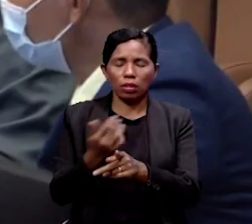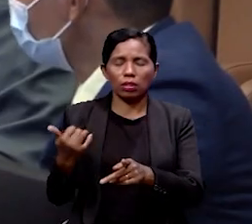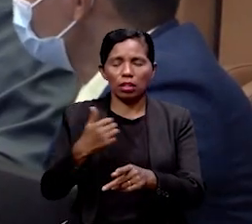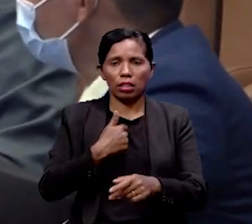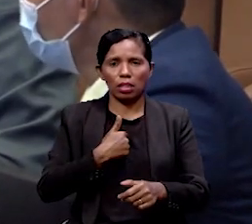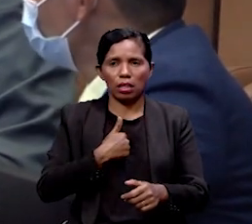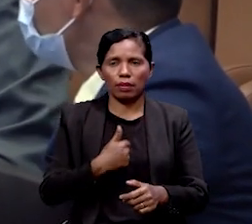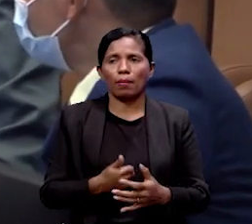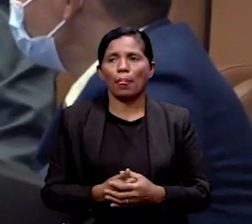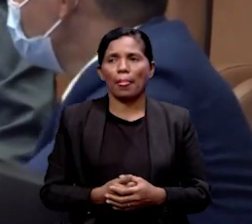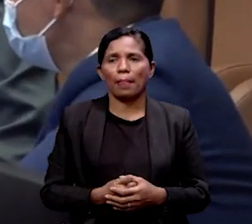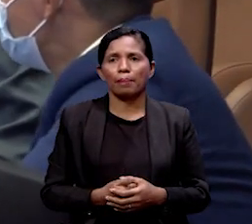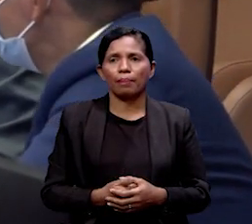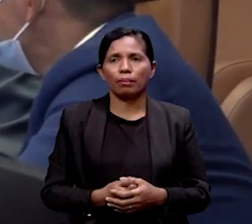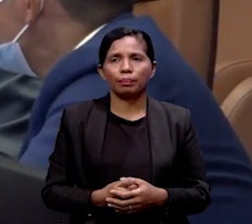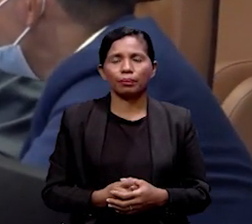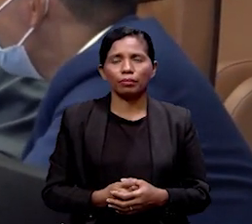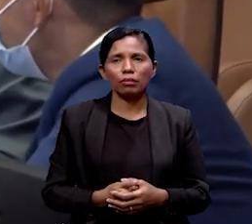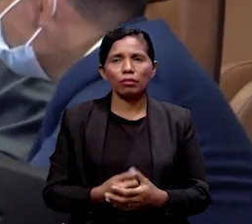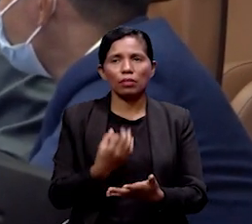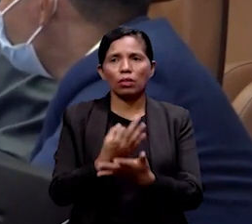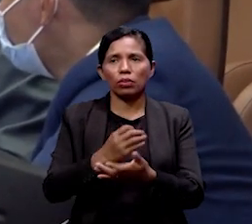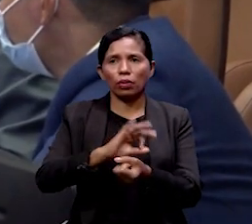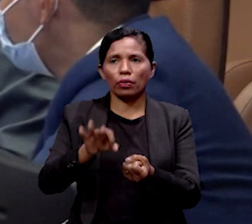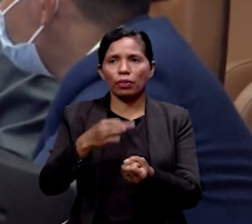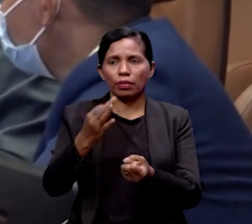Não that's inovável.